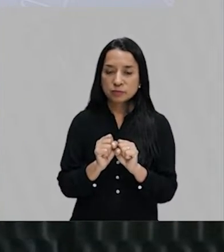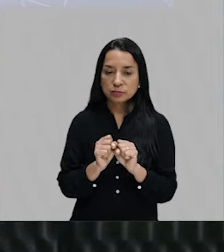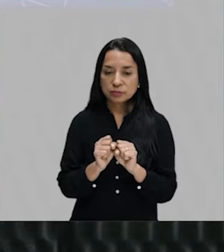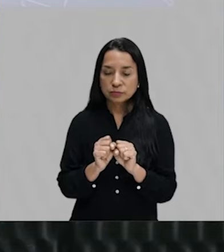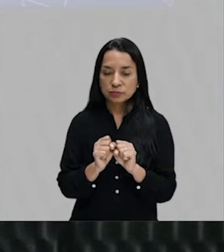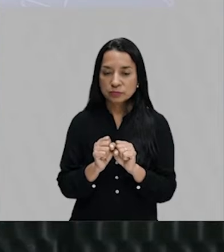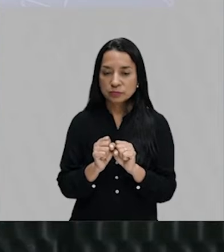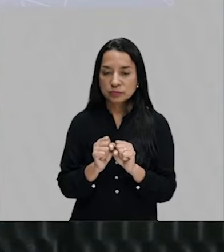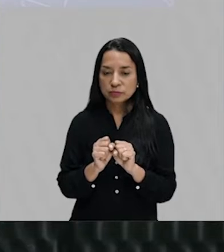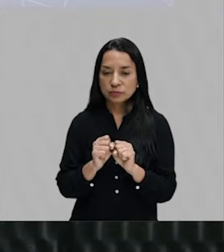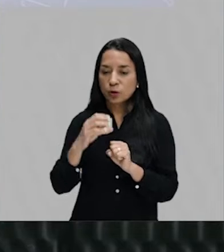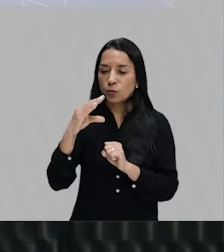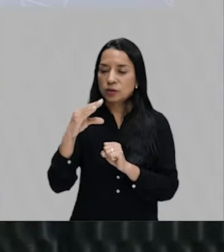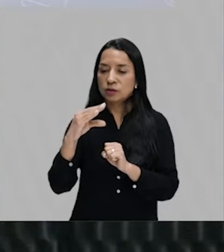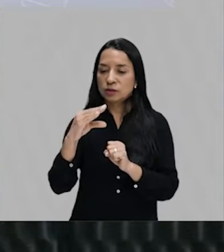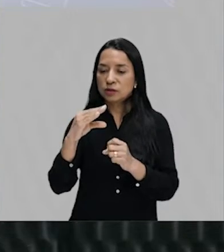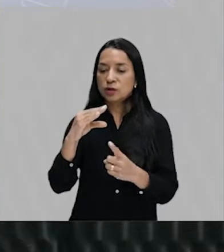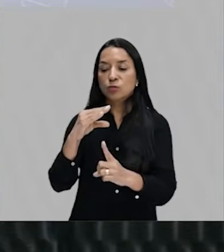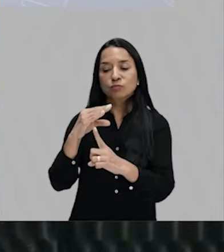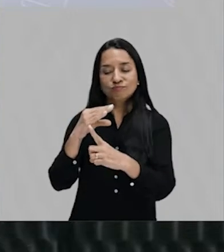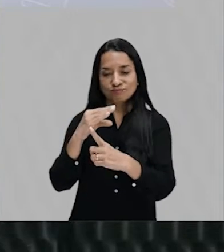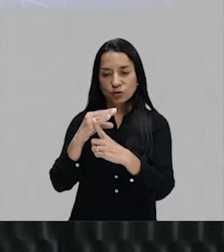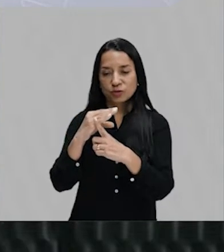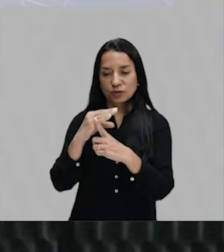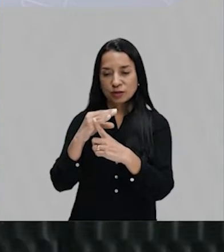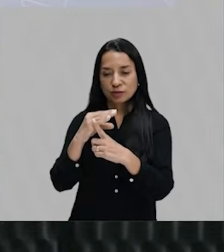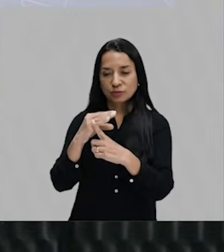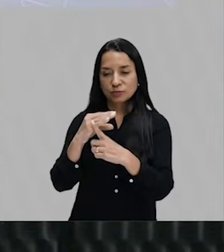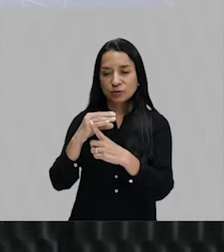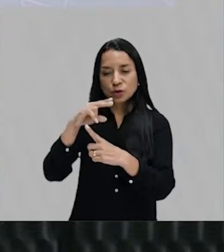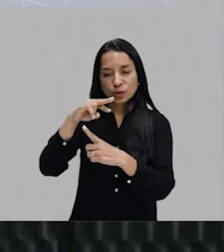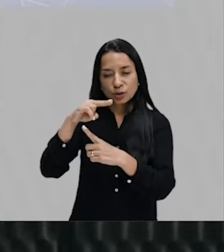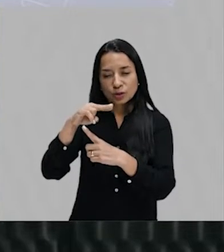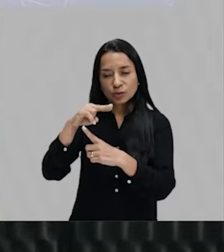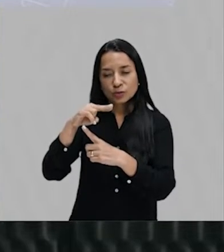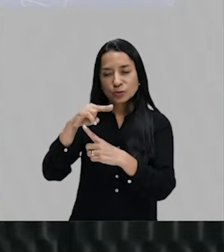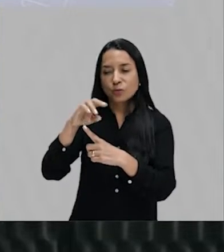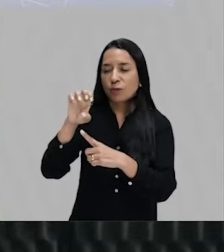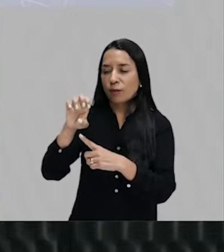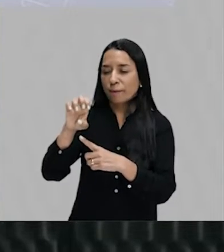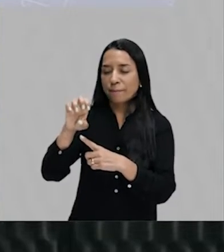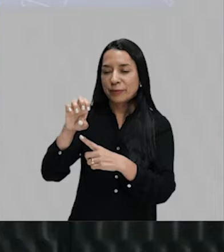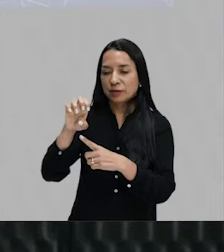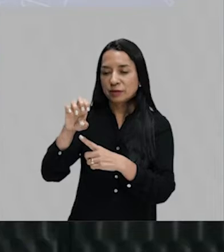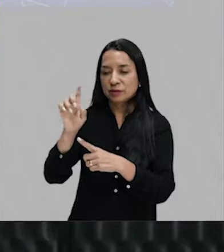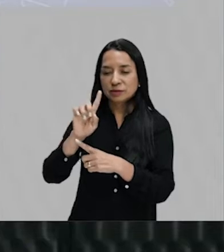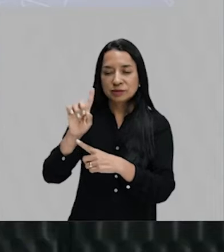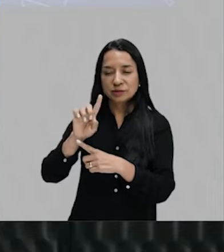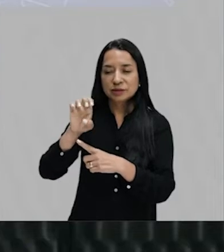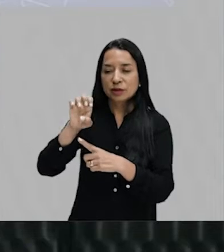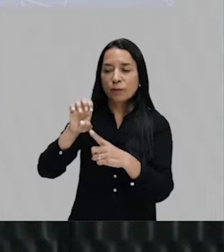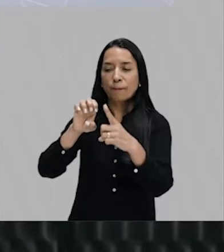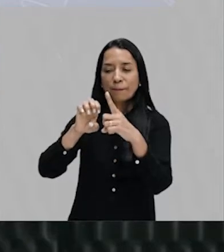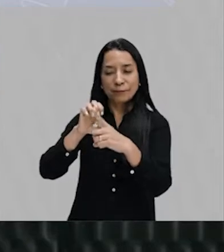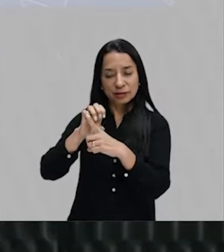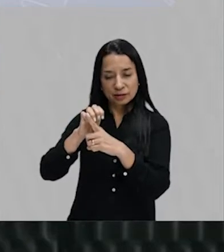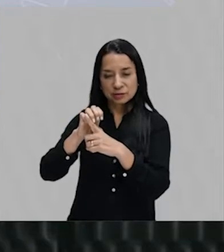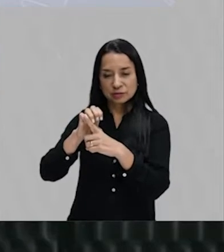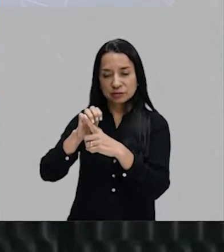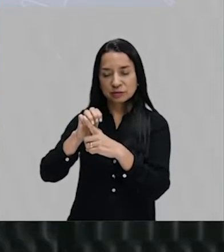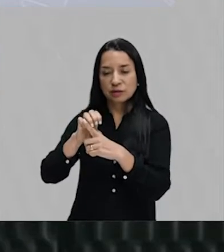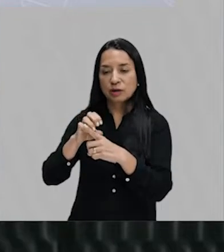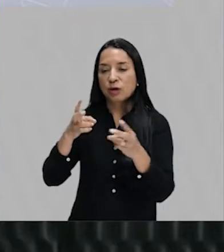colocar aquele serzinho cortado igual ao pertence não pertence então aqui está contido e não está